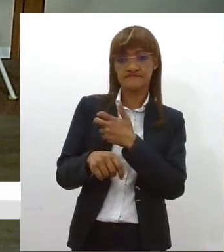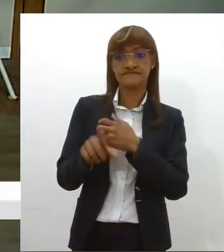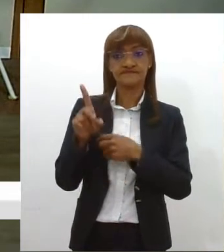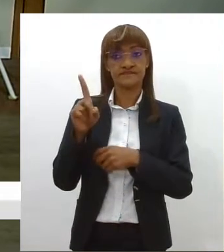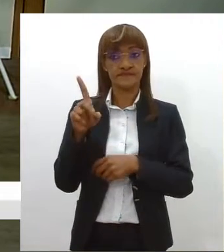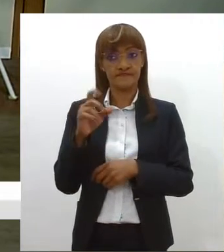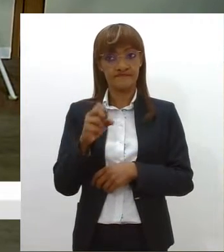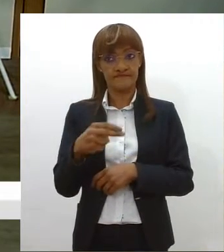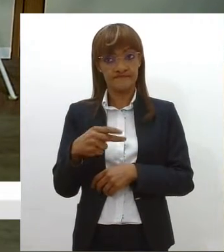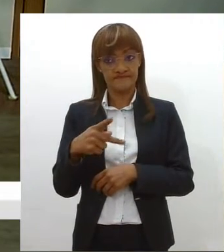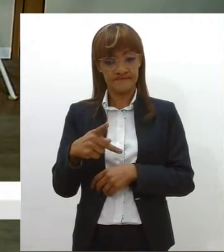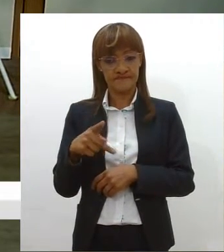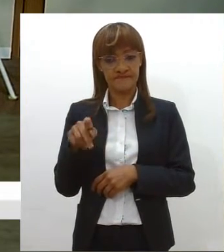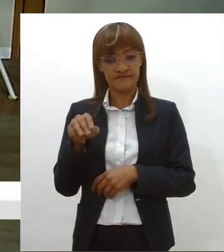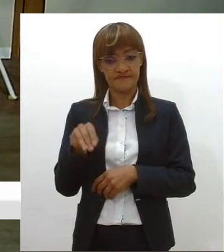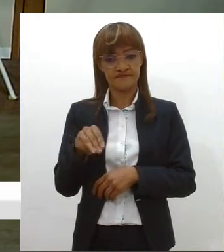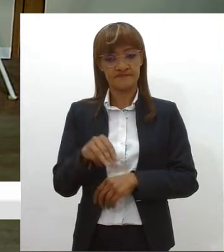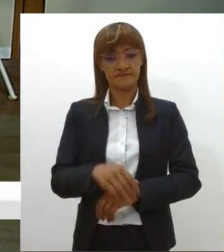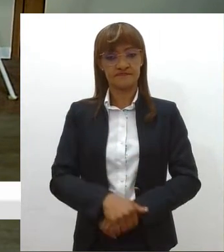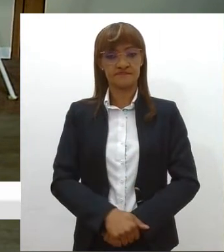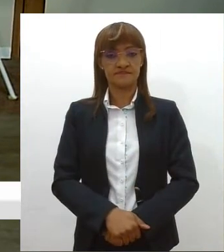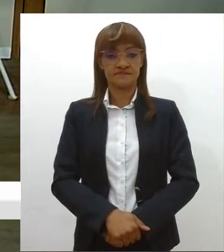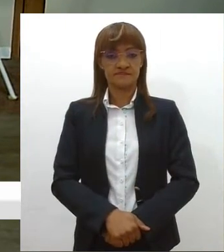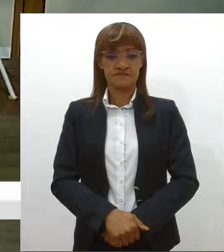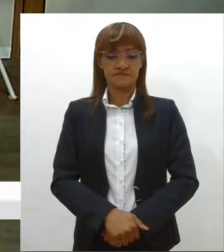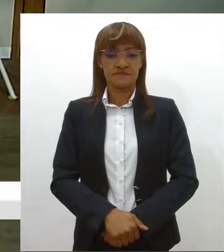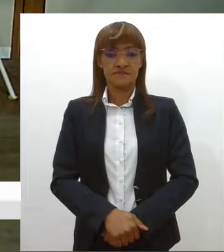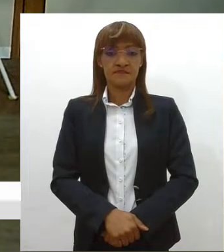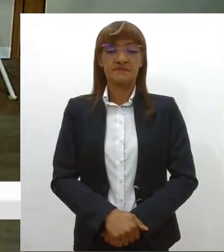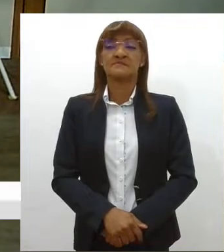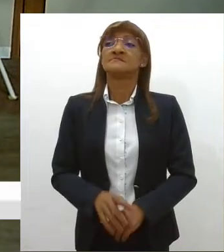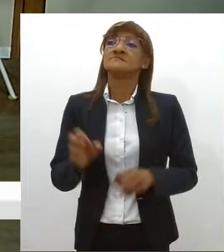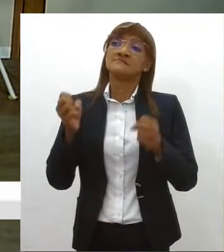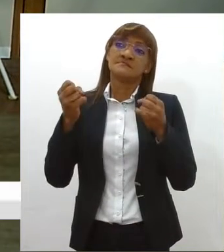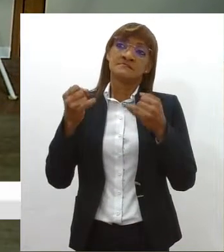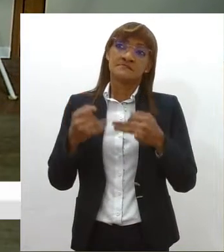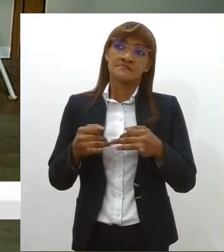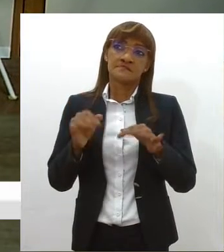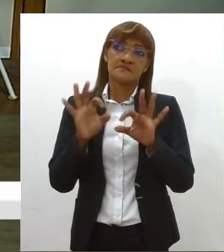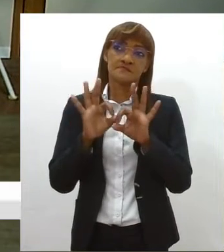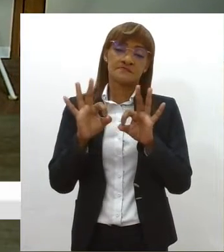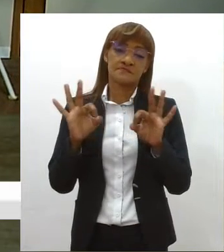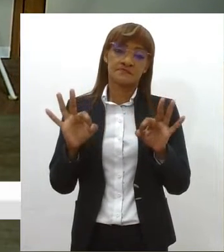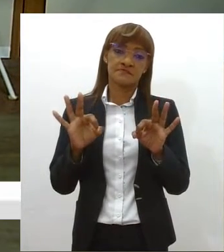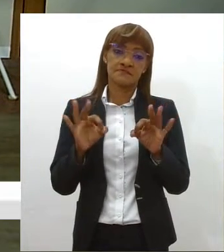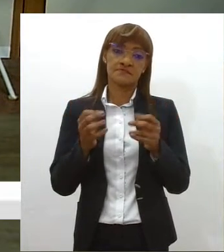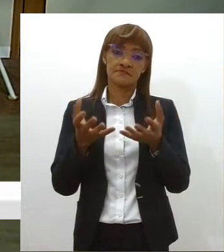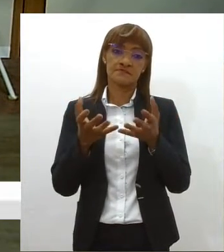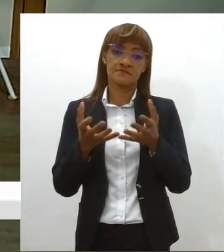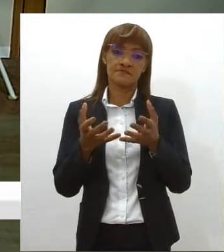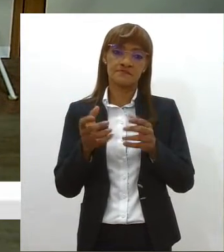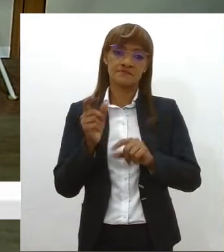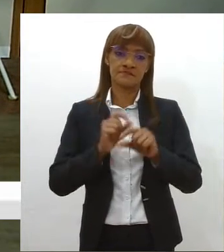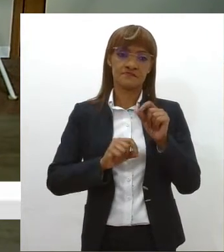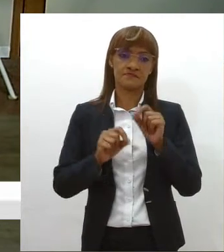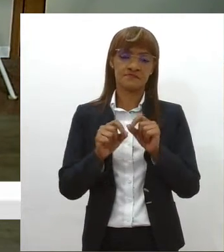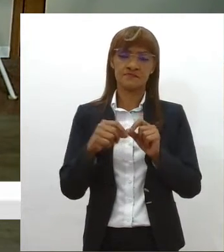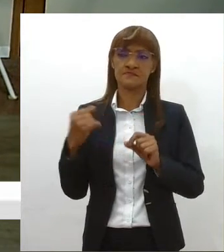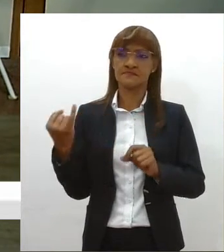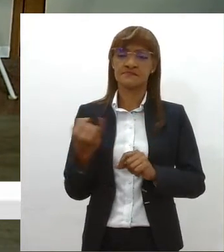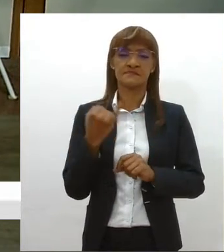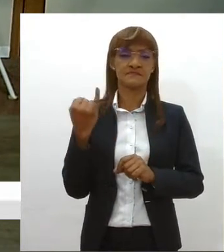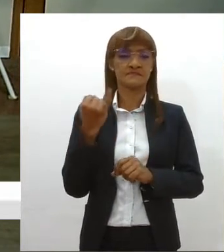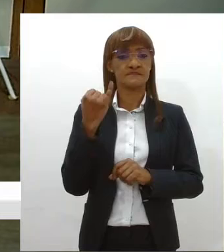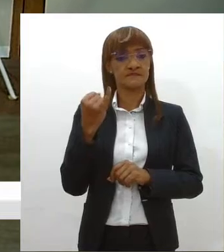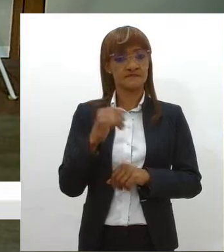Mas é temporário. Ótimo, ótimas explicações. Agora eu queria trazer uma questão que eu acho importantíssima, fundamental,